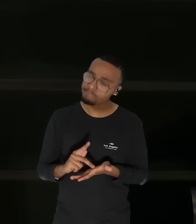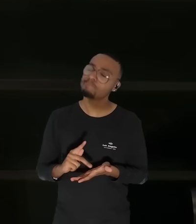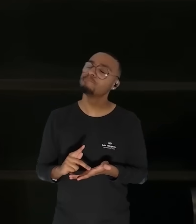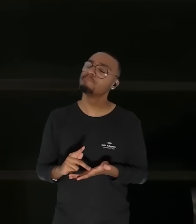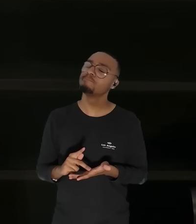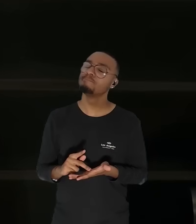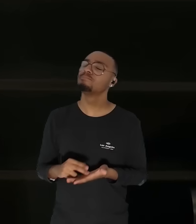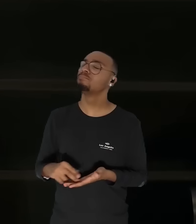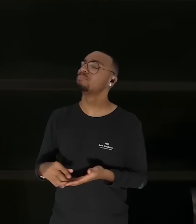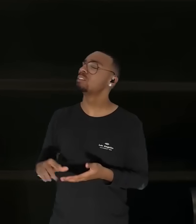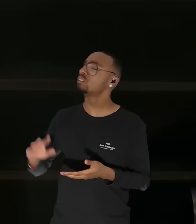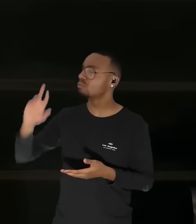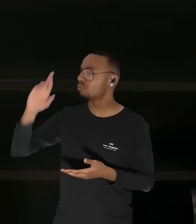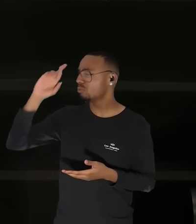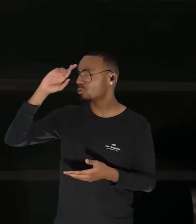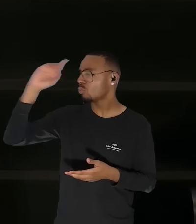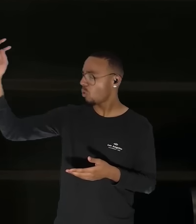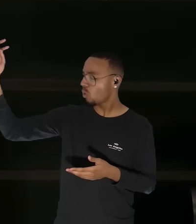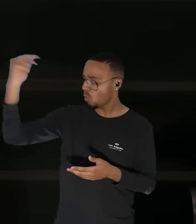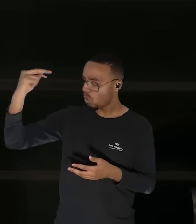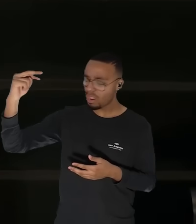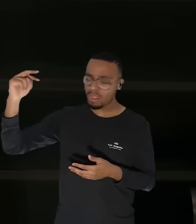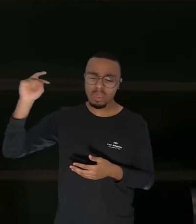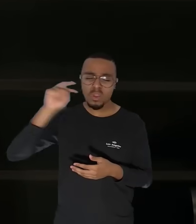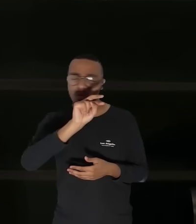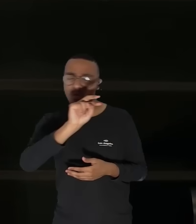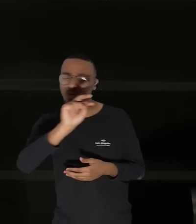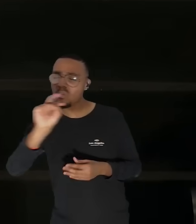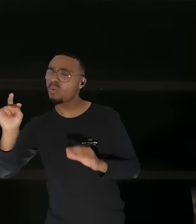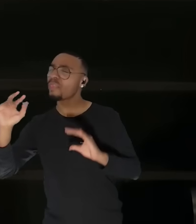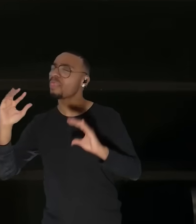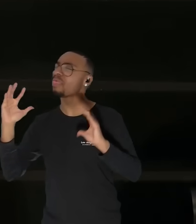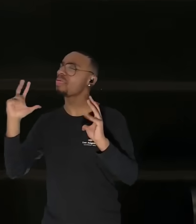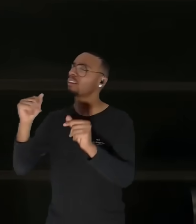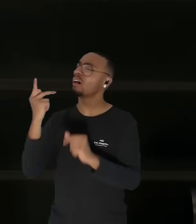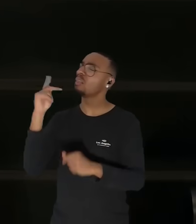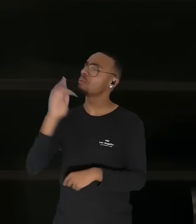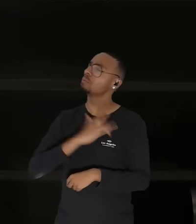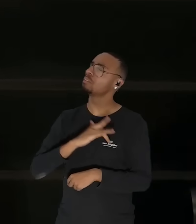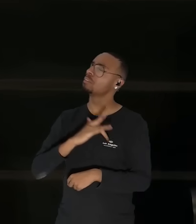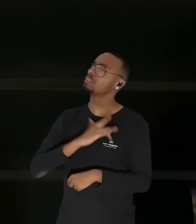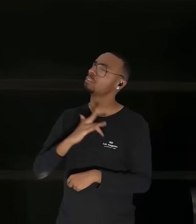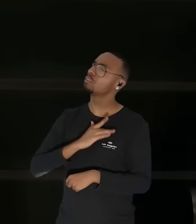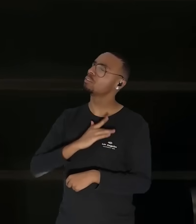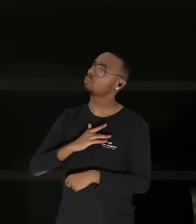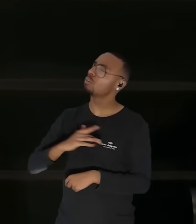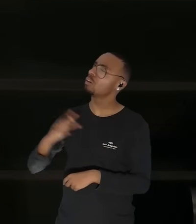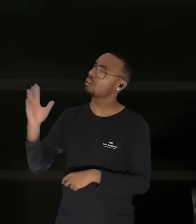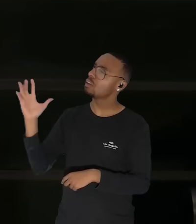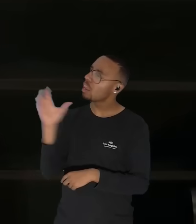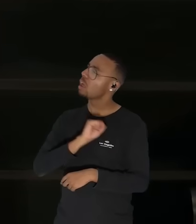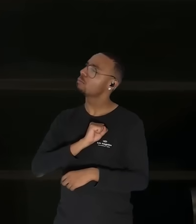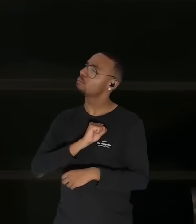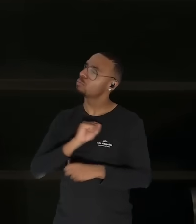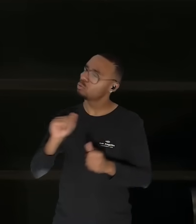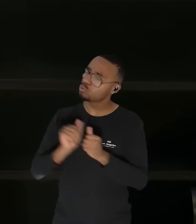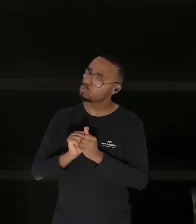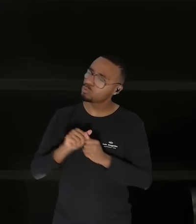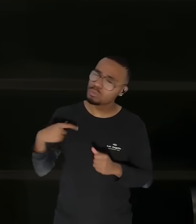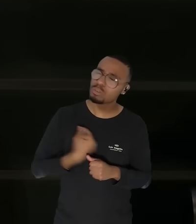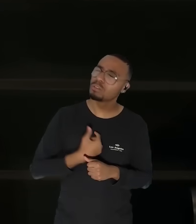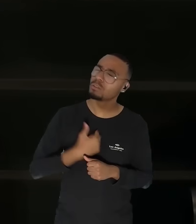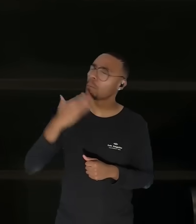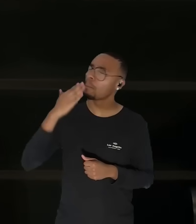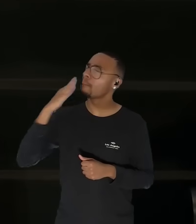estão sobre nós. A tua misericórdia, a tua compaixão nos acompanha. Então eu imploro, rasga o céu aqui,